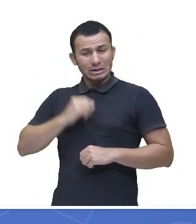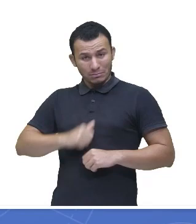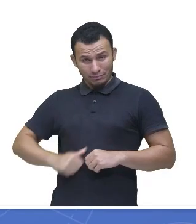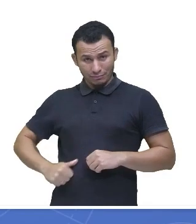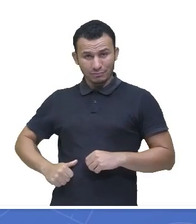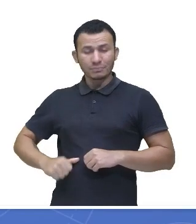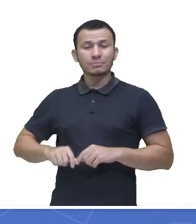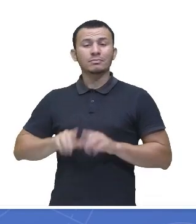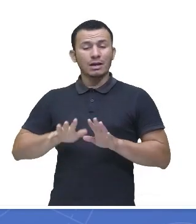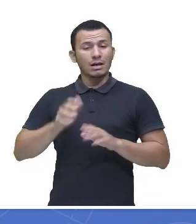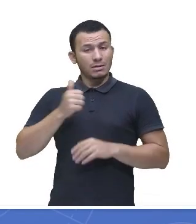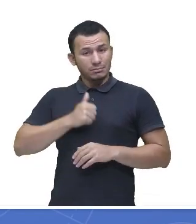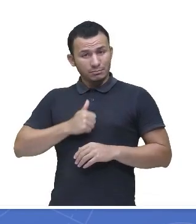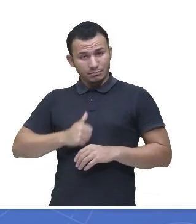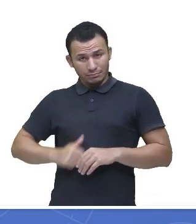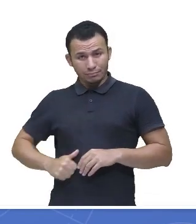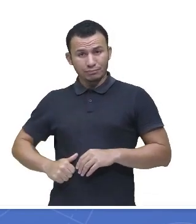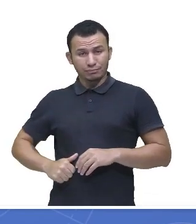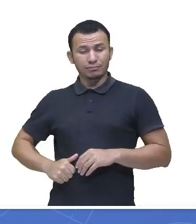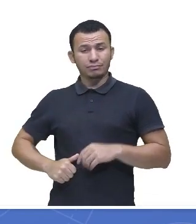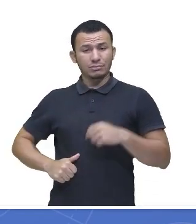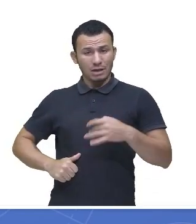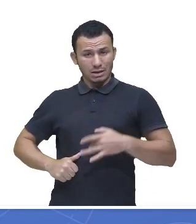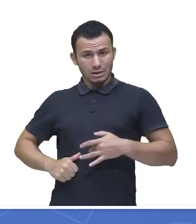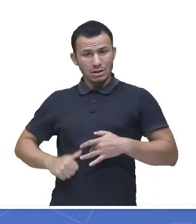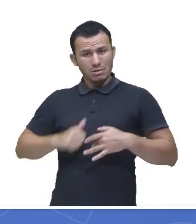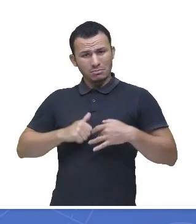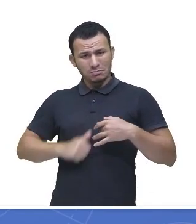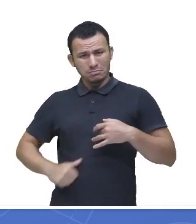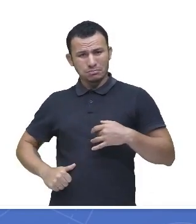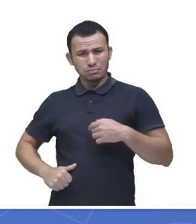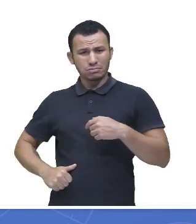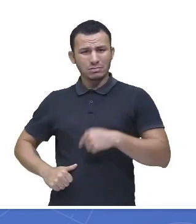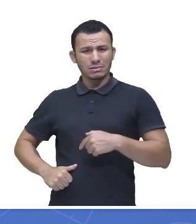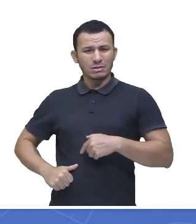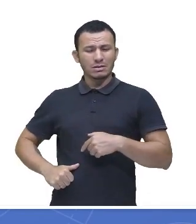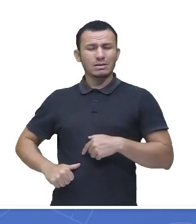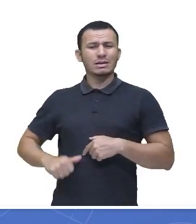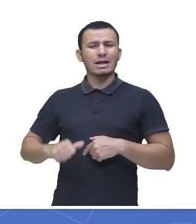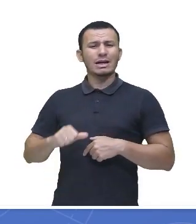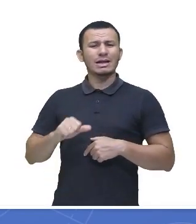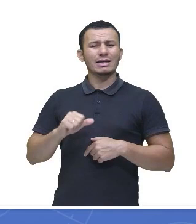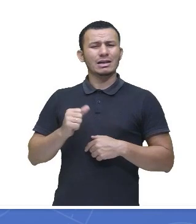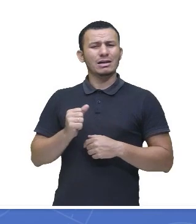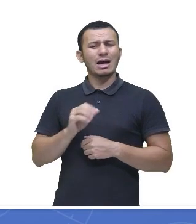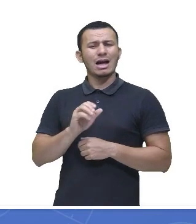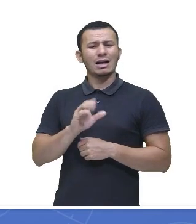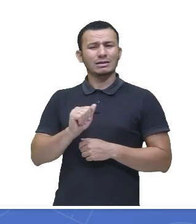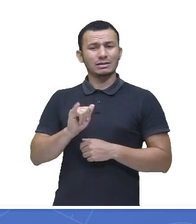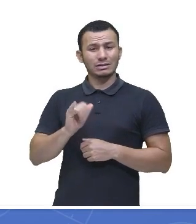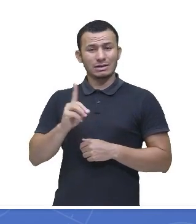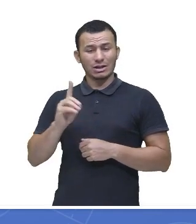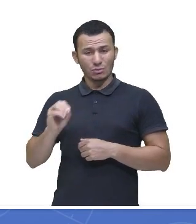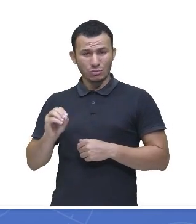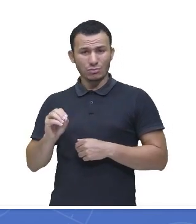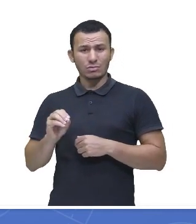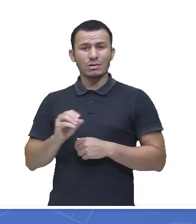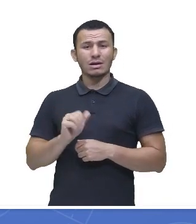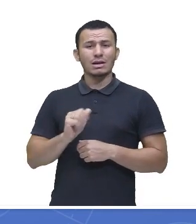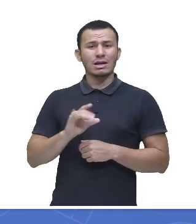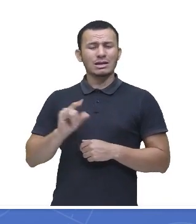esse alimento sai, e ele já estava lá no estômago, quando ele sai junto com o ácido. Então, esse ácido ele